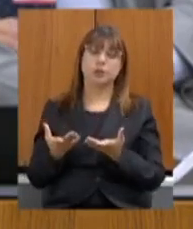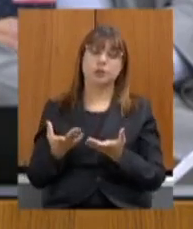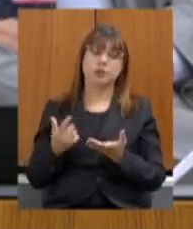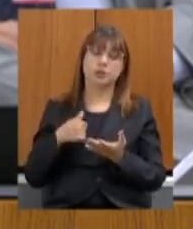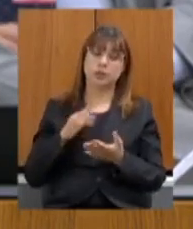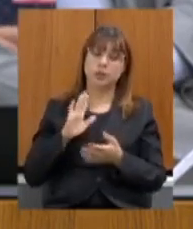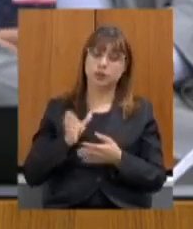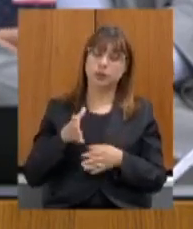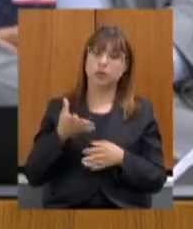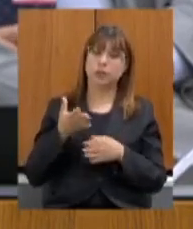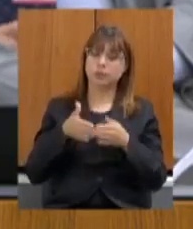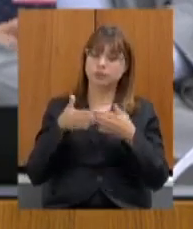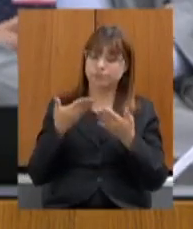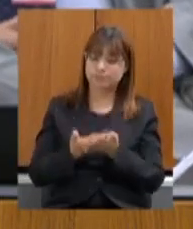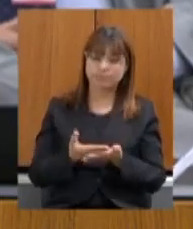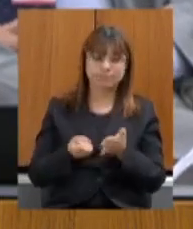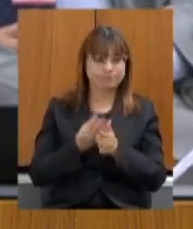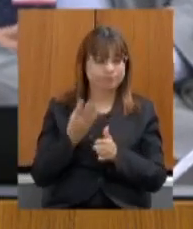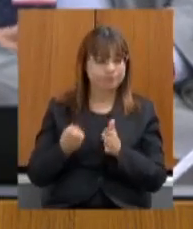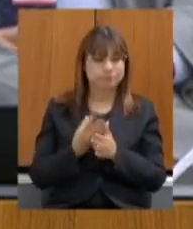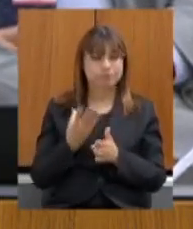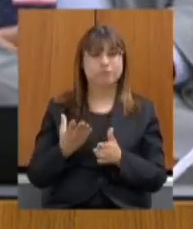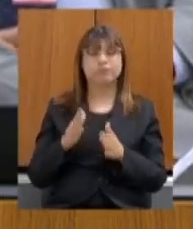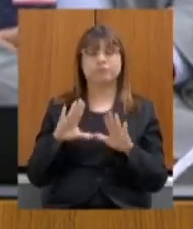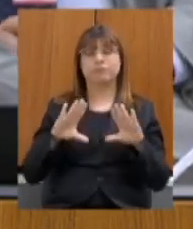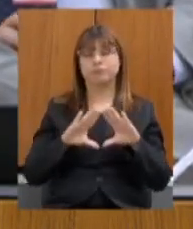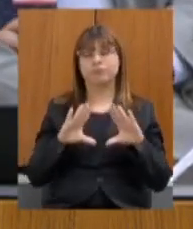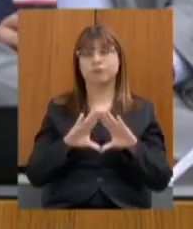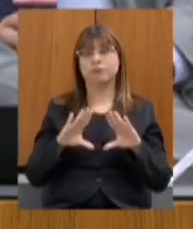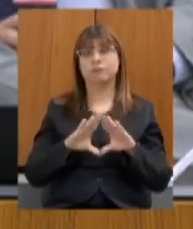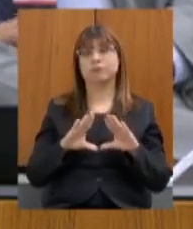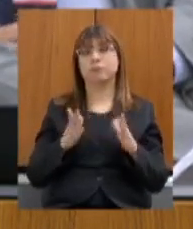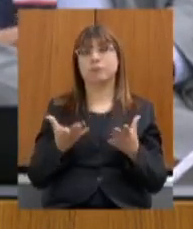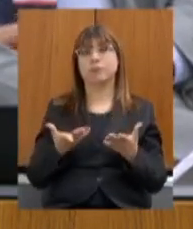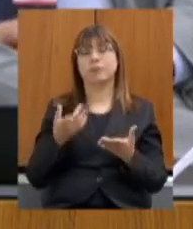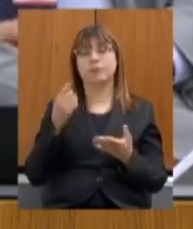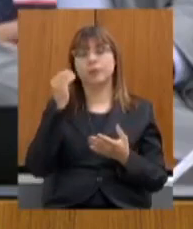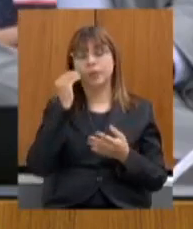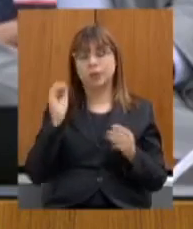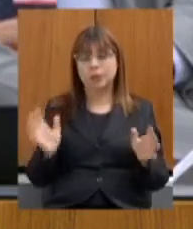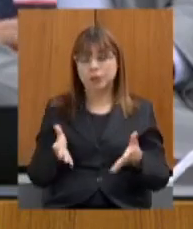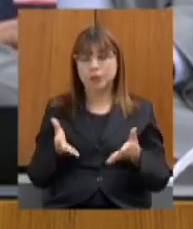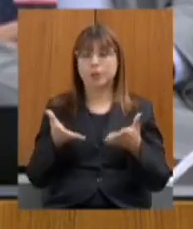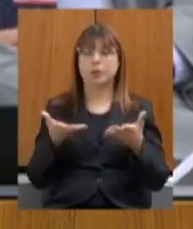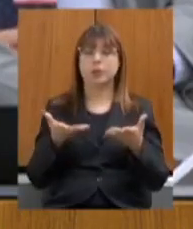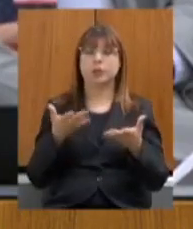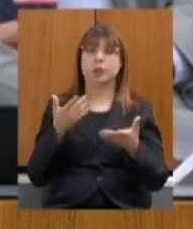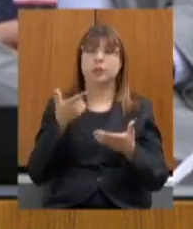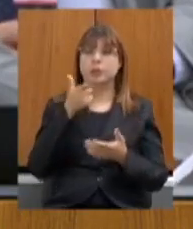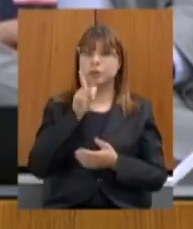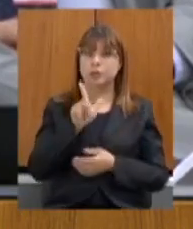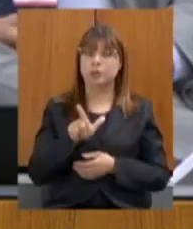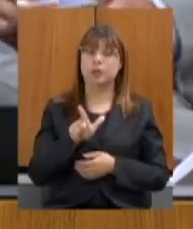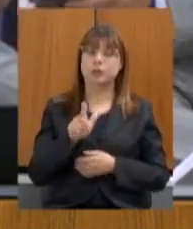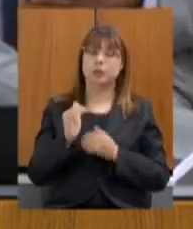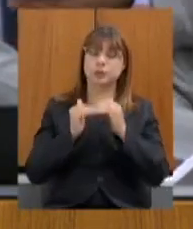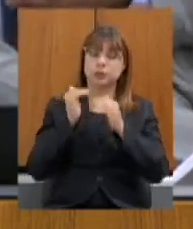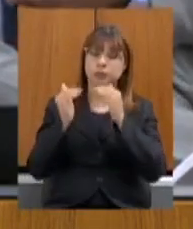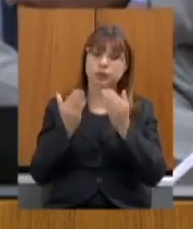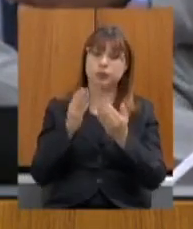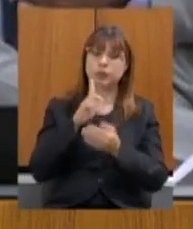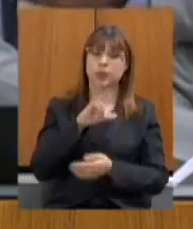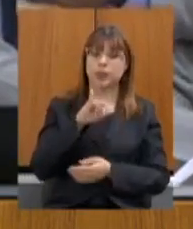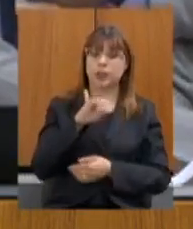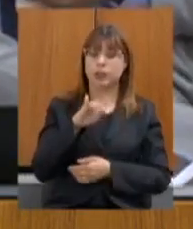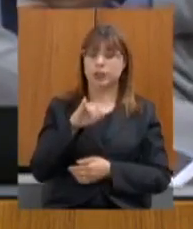a essa casa, propondo e solicitando ações que visavam fomentar o debate sobre o desenvolvimento na cadeia produtiva do lítio em nossa região.